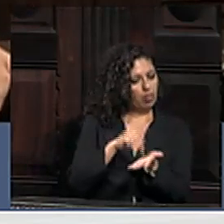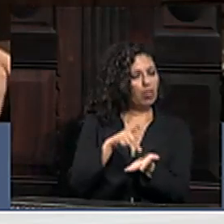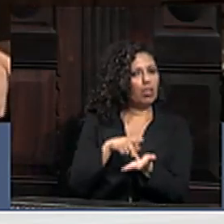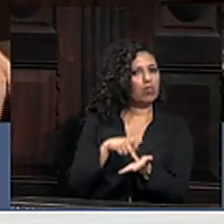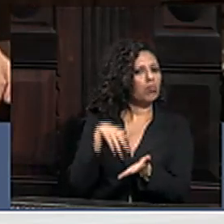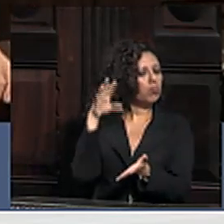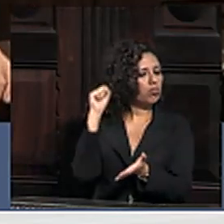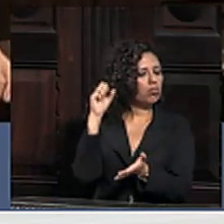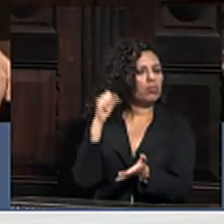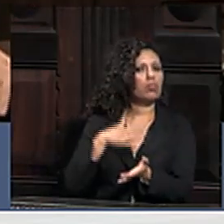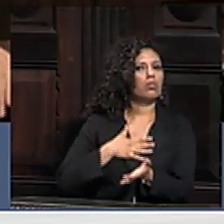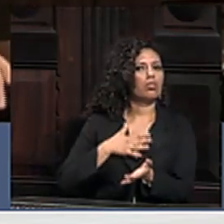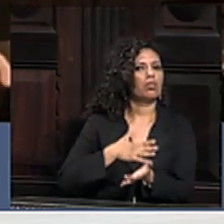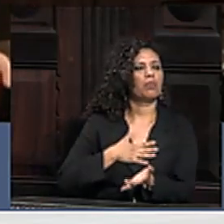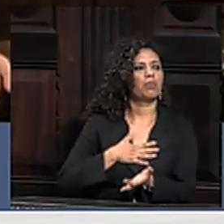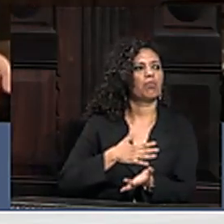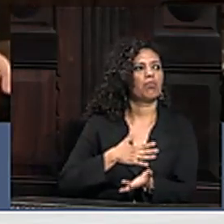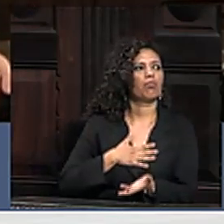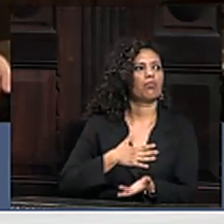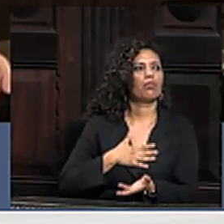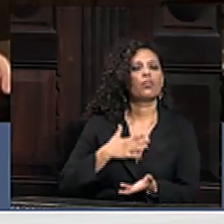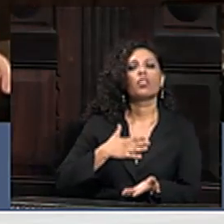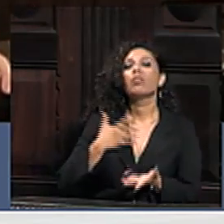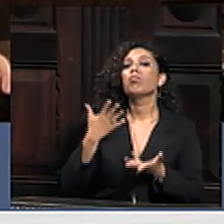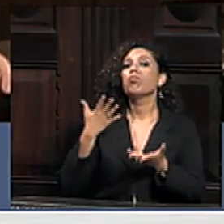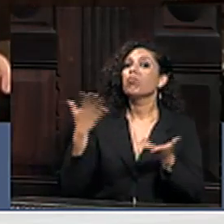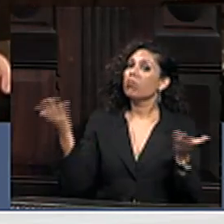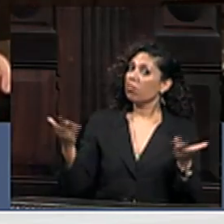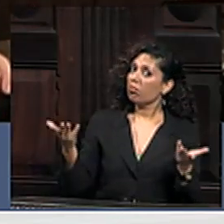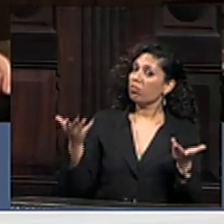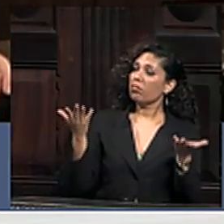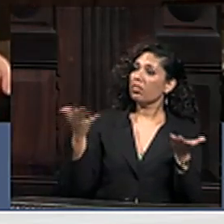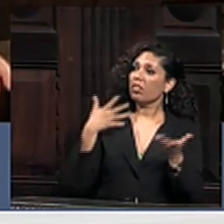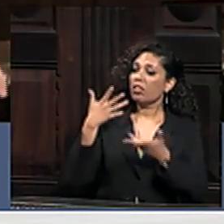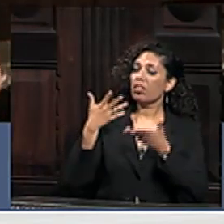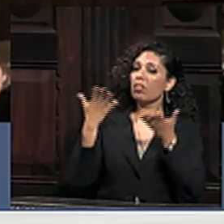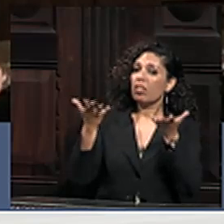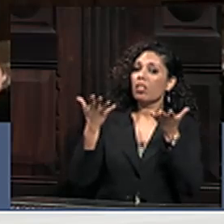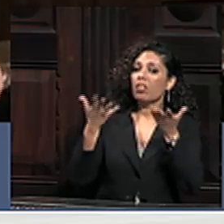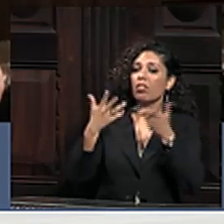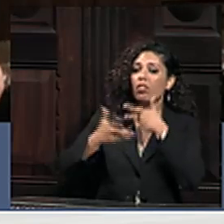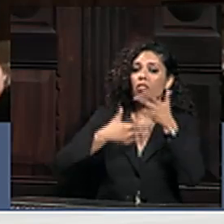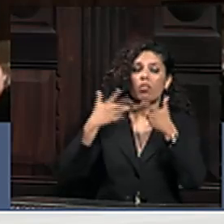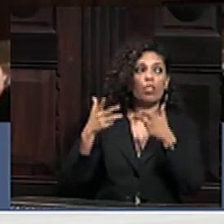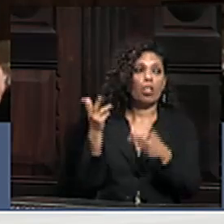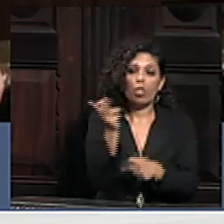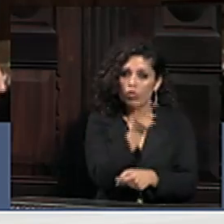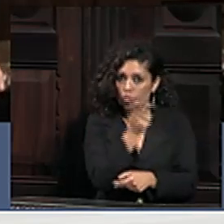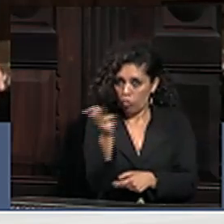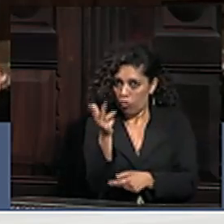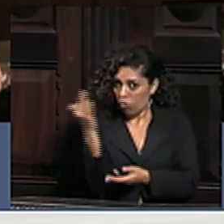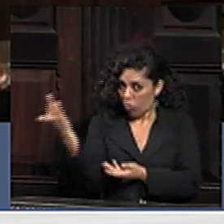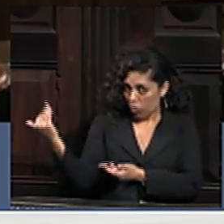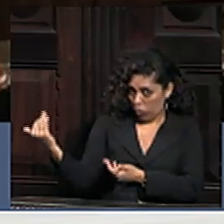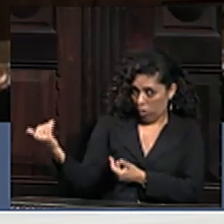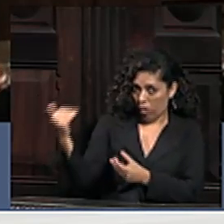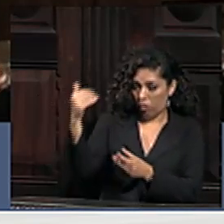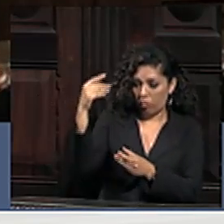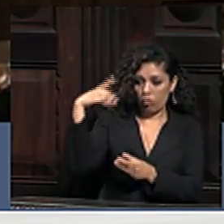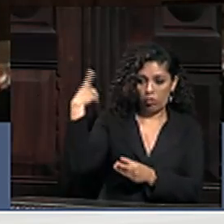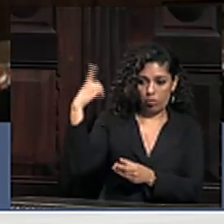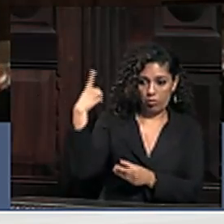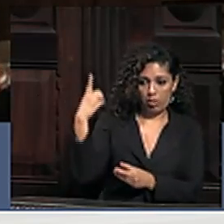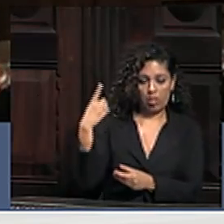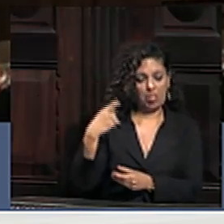isso, eu queria comunicar aos dois jovens parlamentares, na